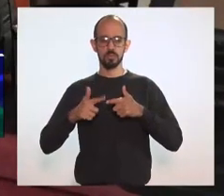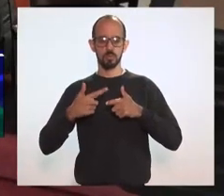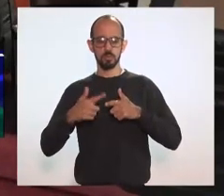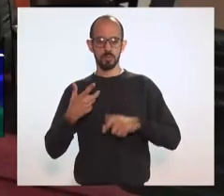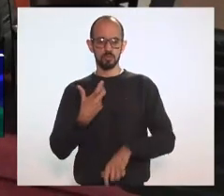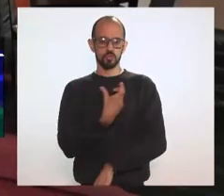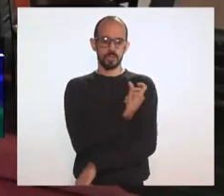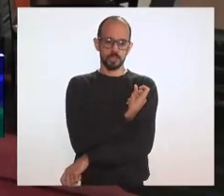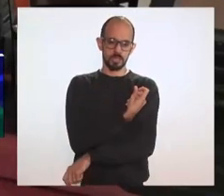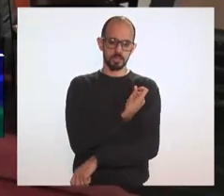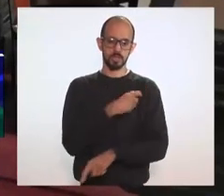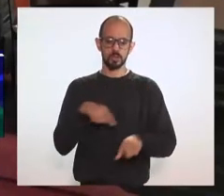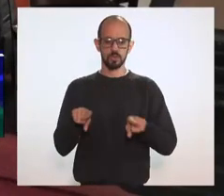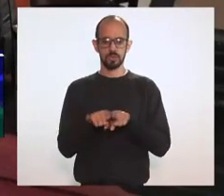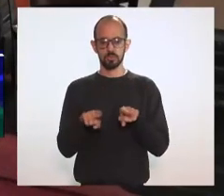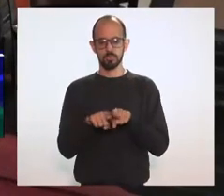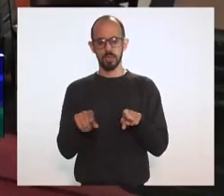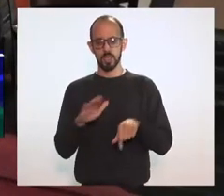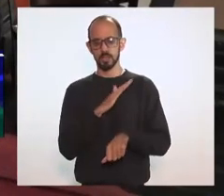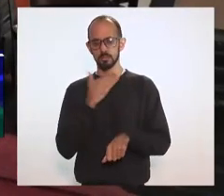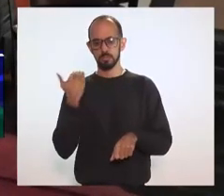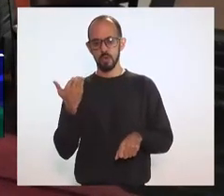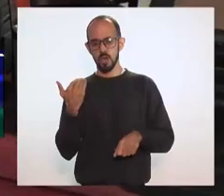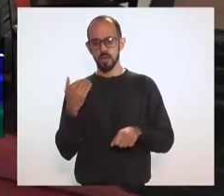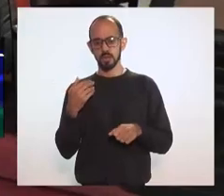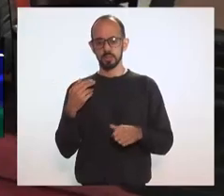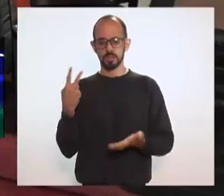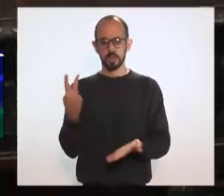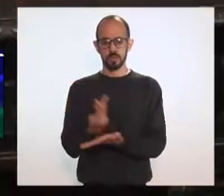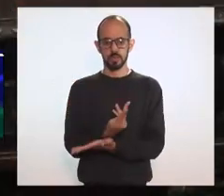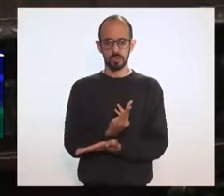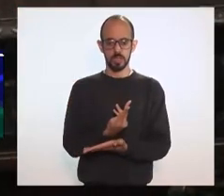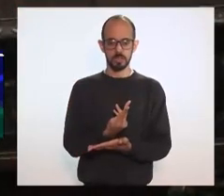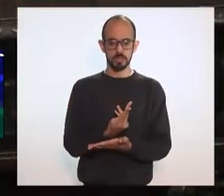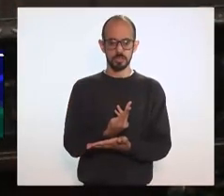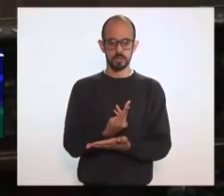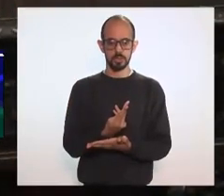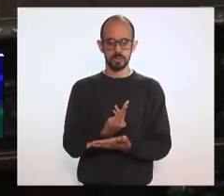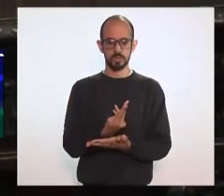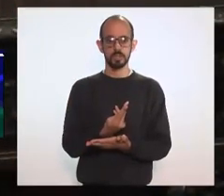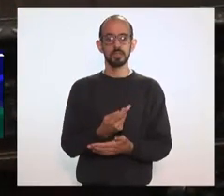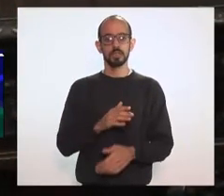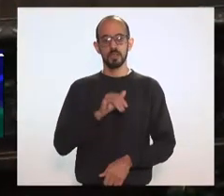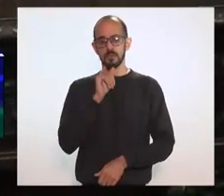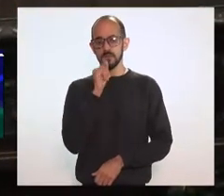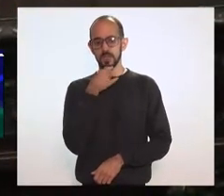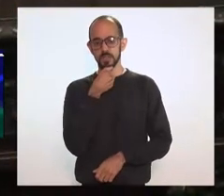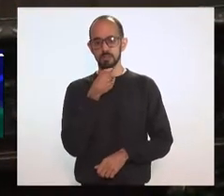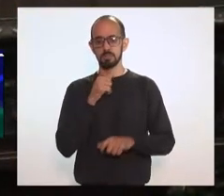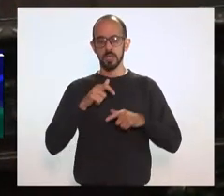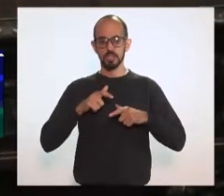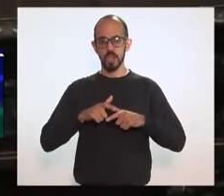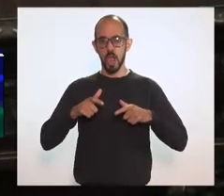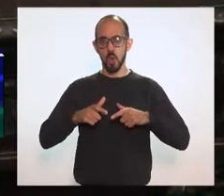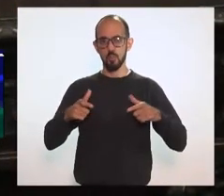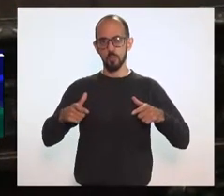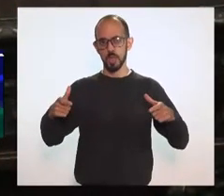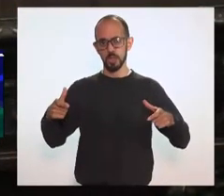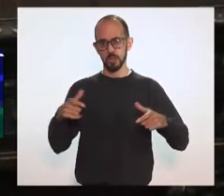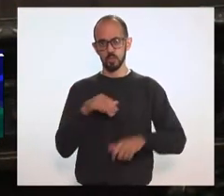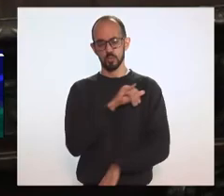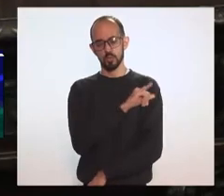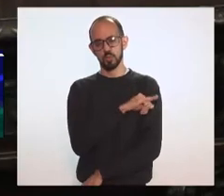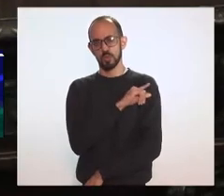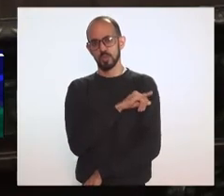às mortes que se propagam, que desgraçadamente aumentam no Rio de Janeiro e no Brasil. Nós temos